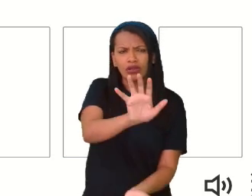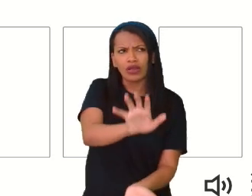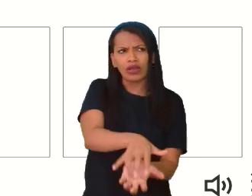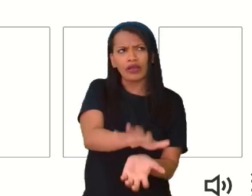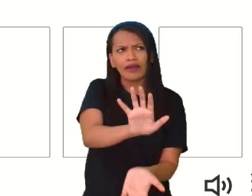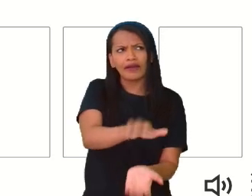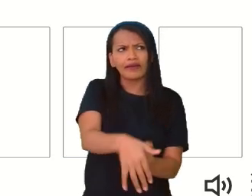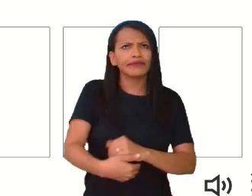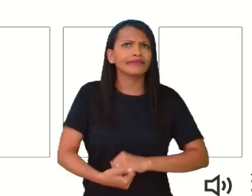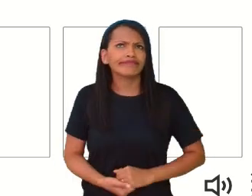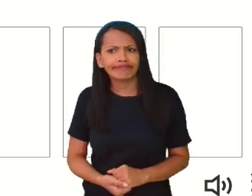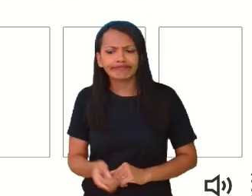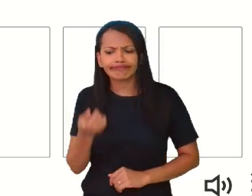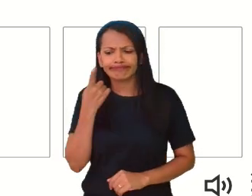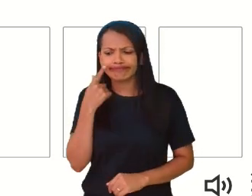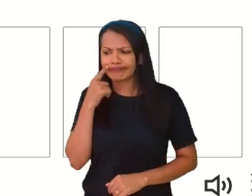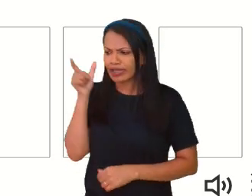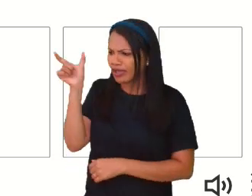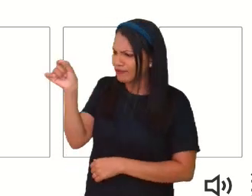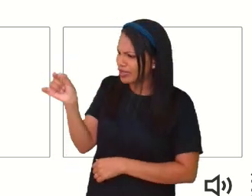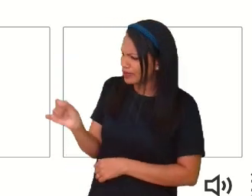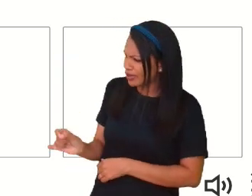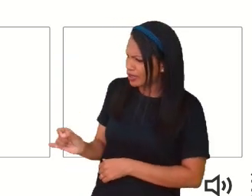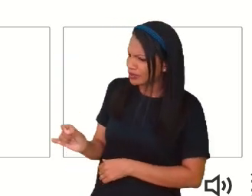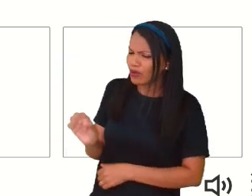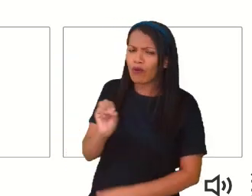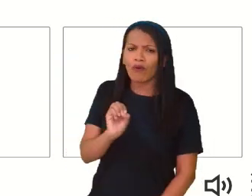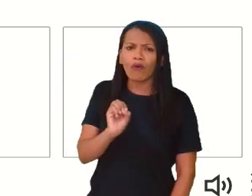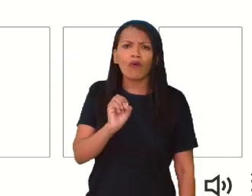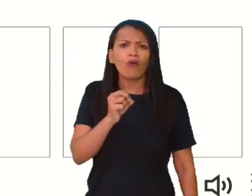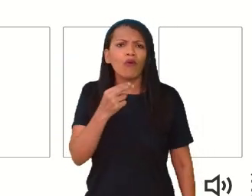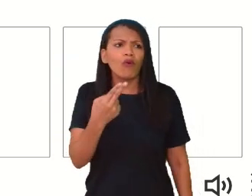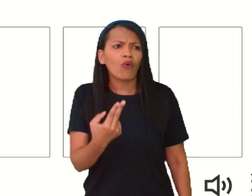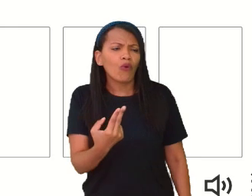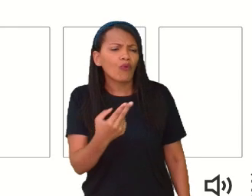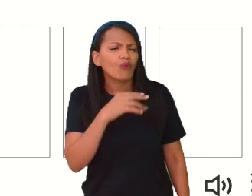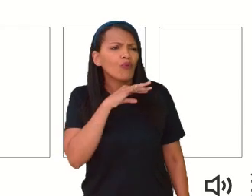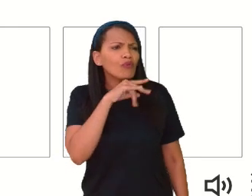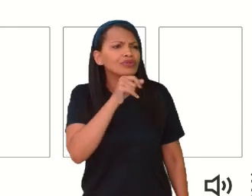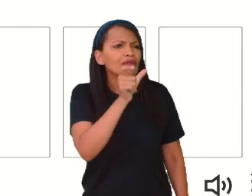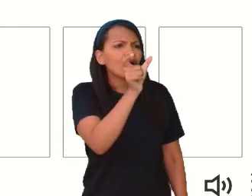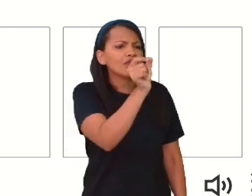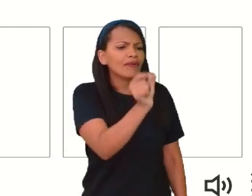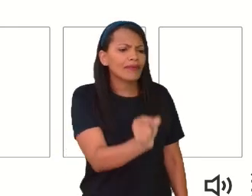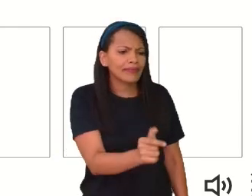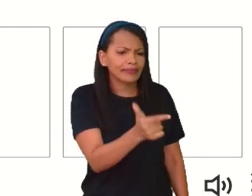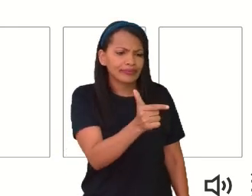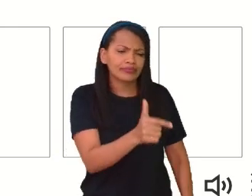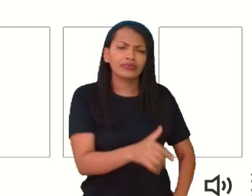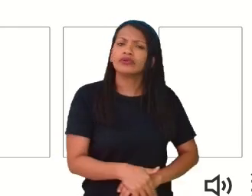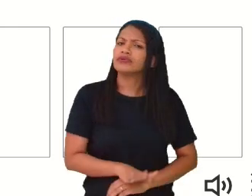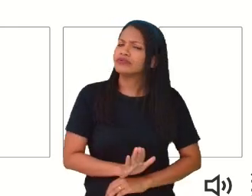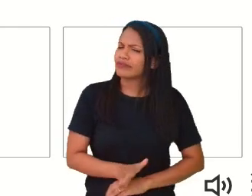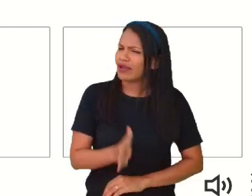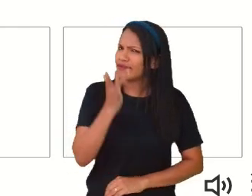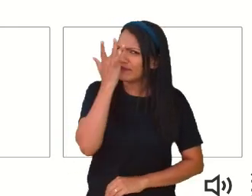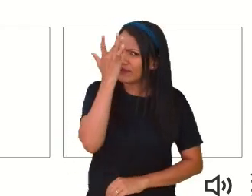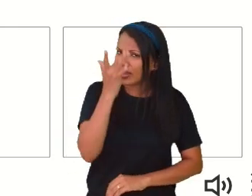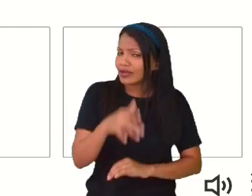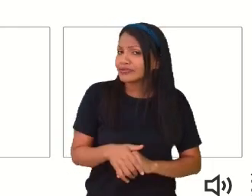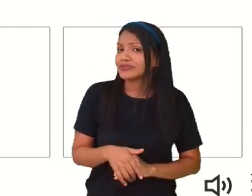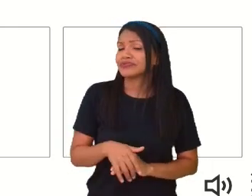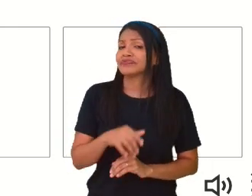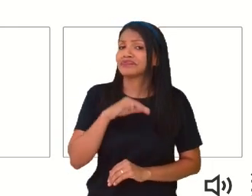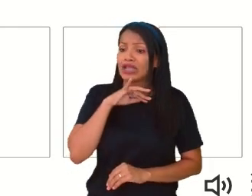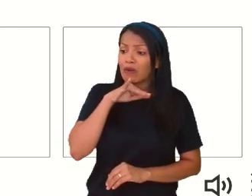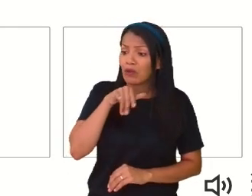animal vertebrado ou é um animal invertebrado? O que é que vocês acham? É mais fácil, né? Já mostrei esse aí. O